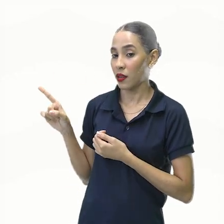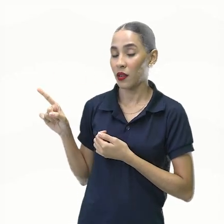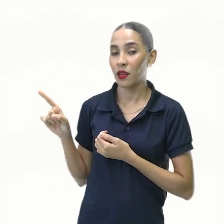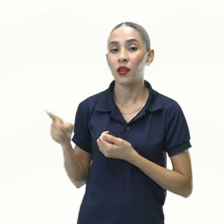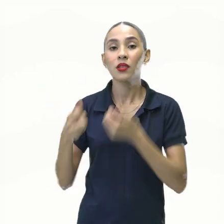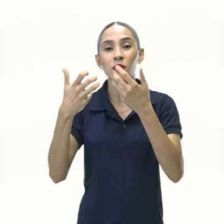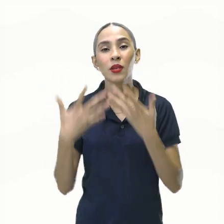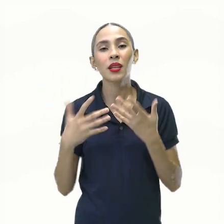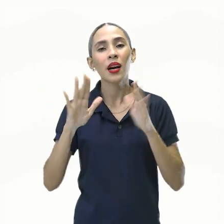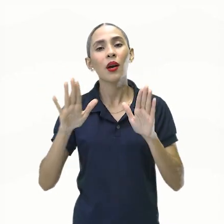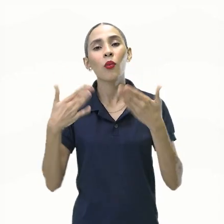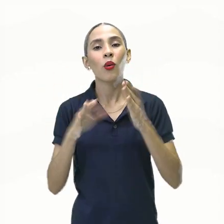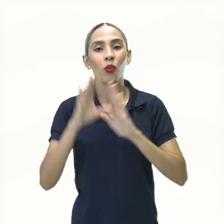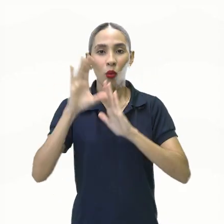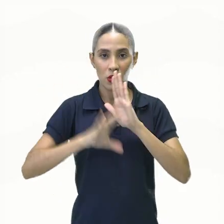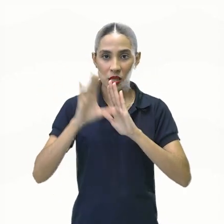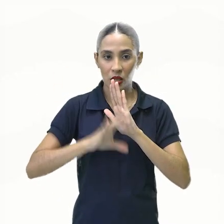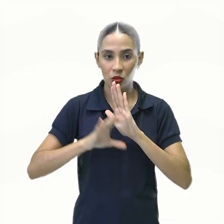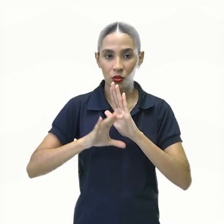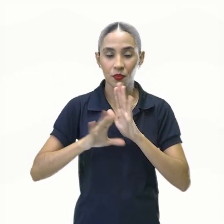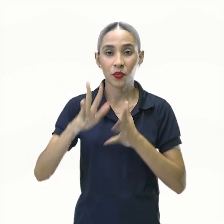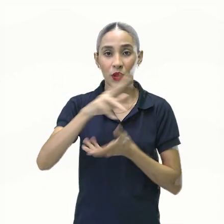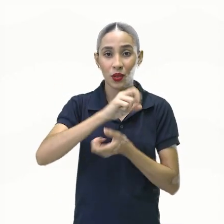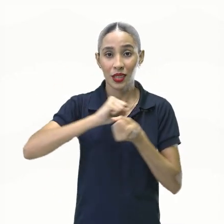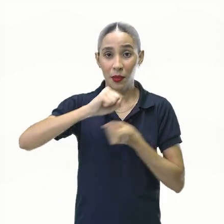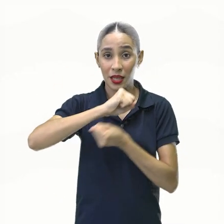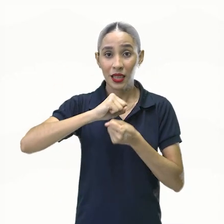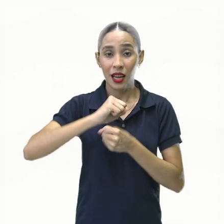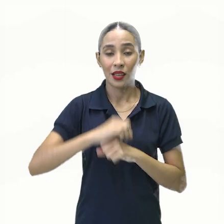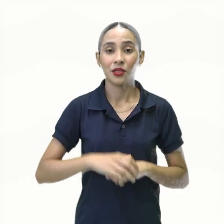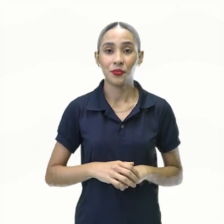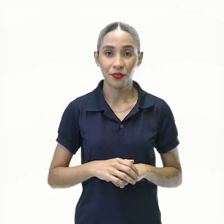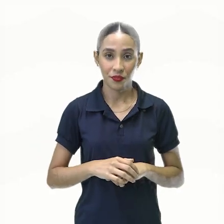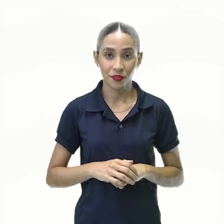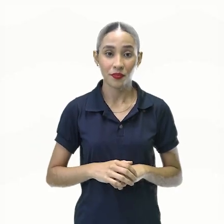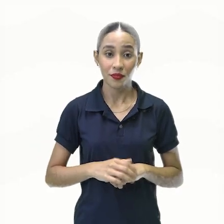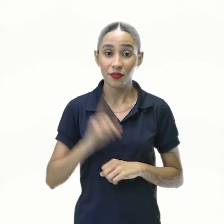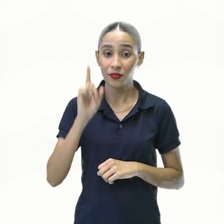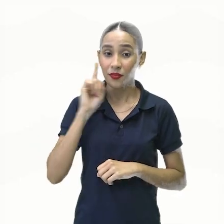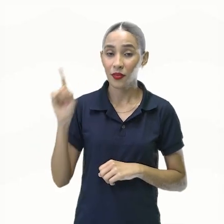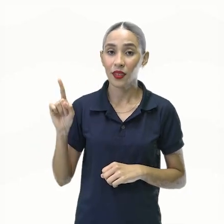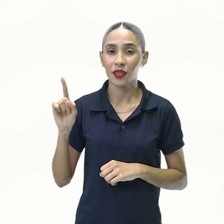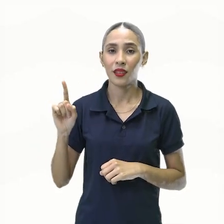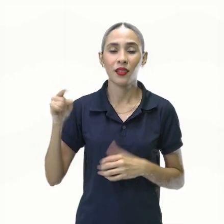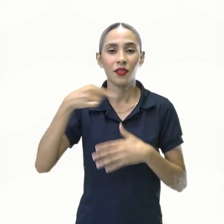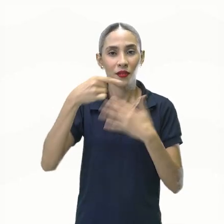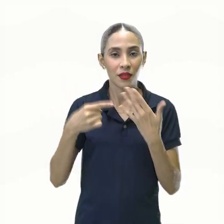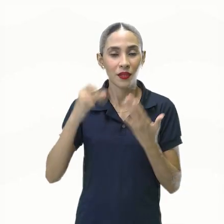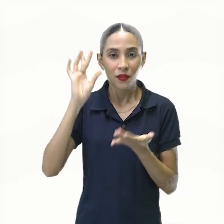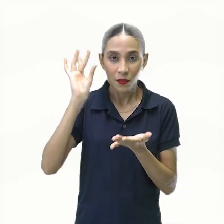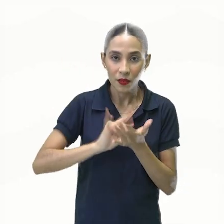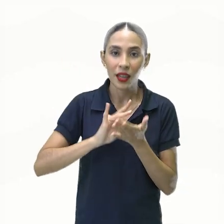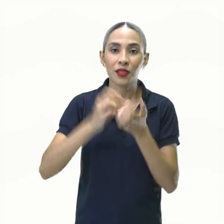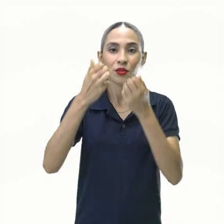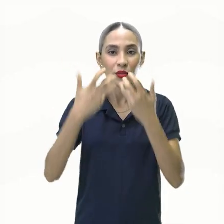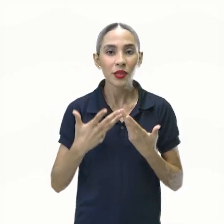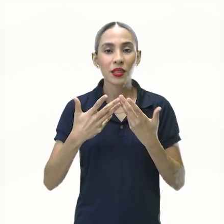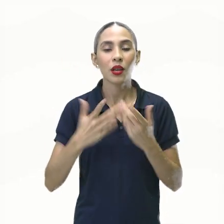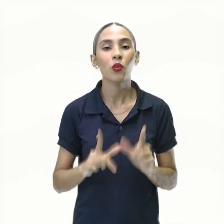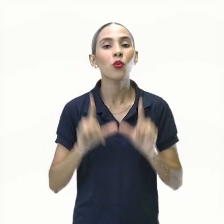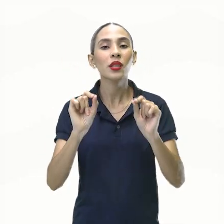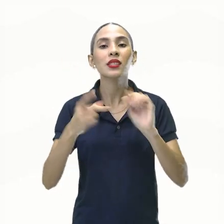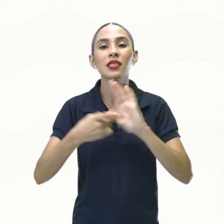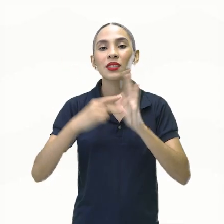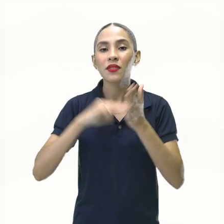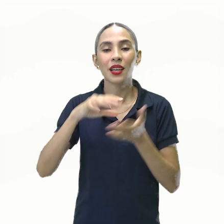falando aí qual é a definição de sustentabilidade. Então, ele coloca muito bem para nós o